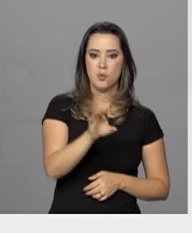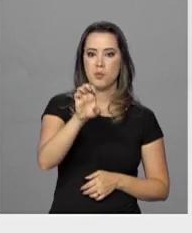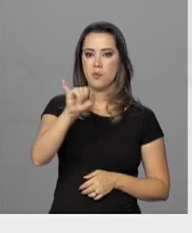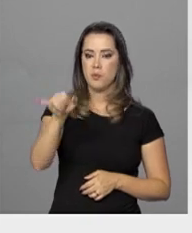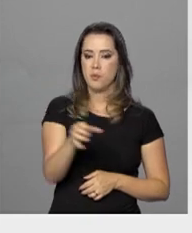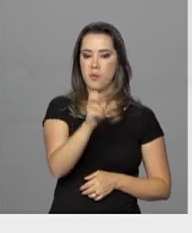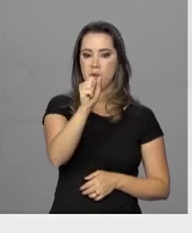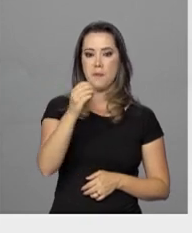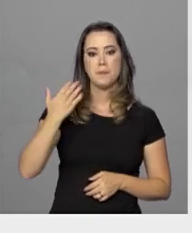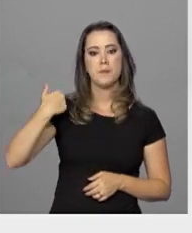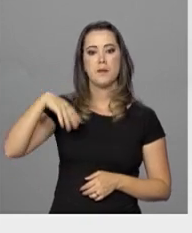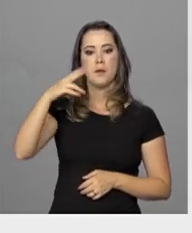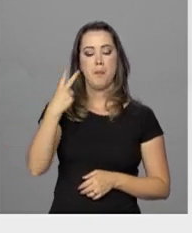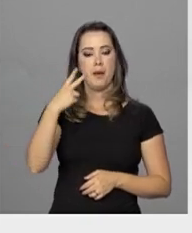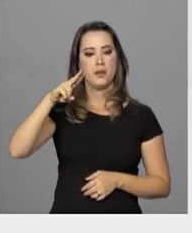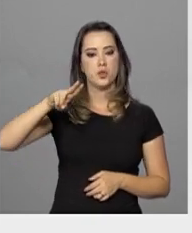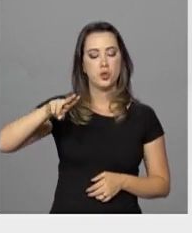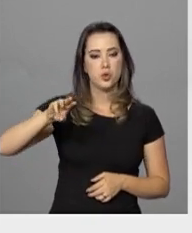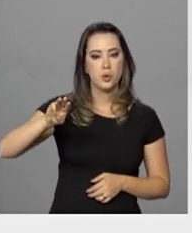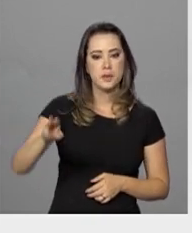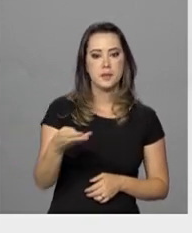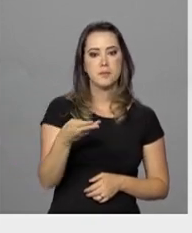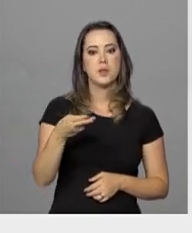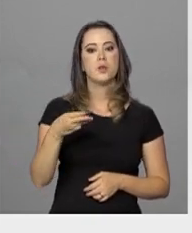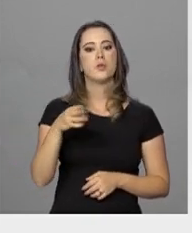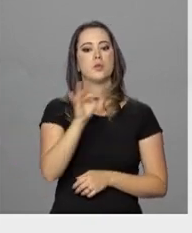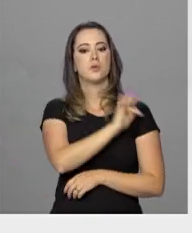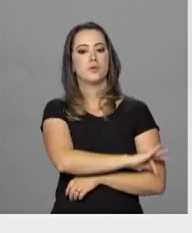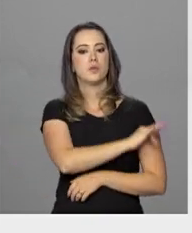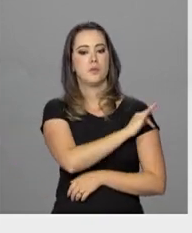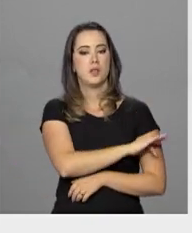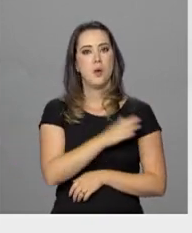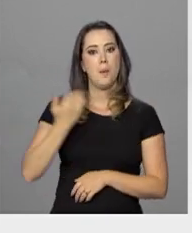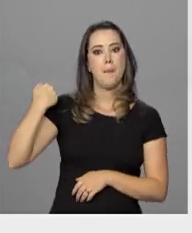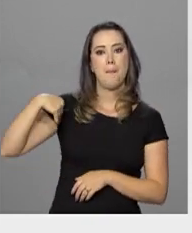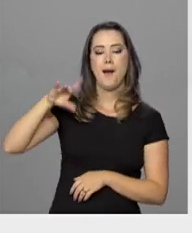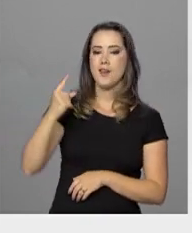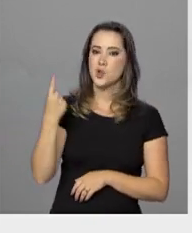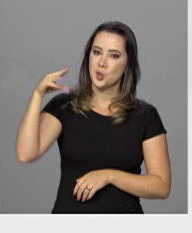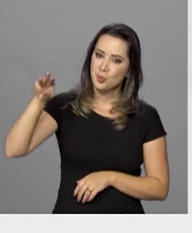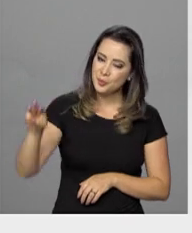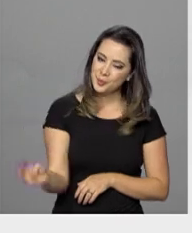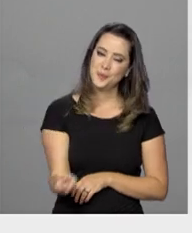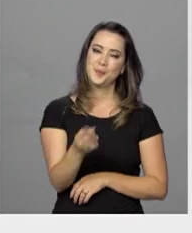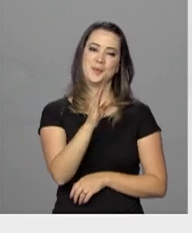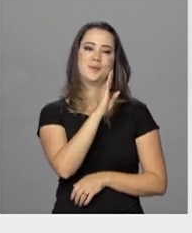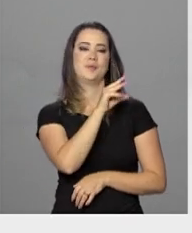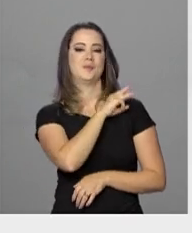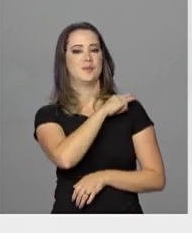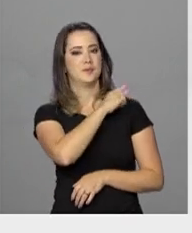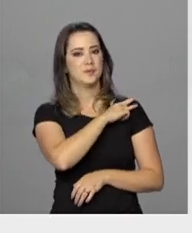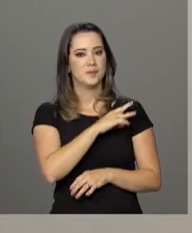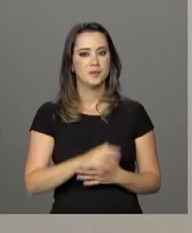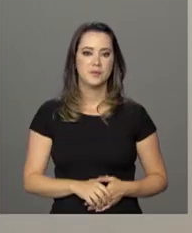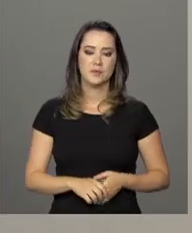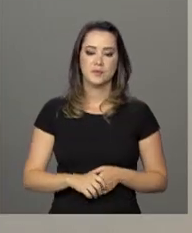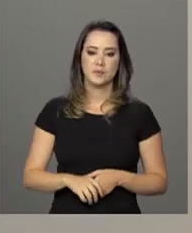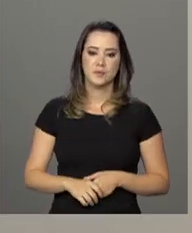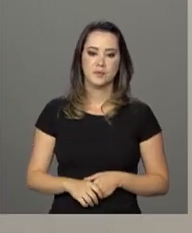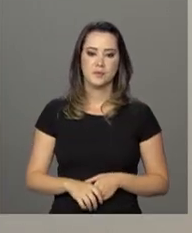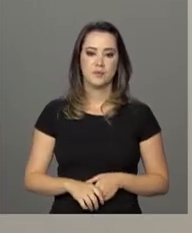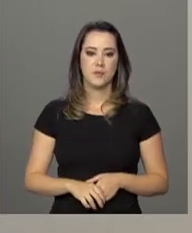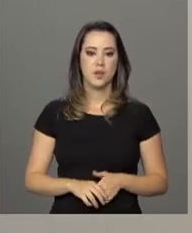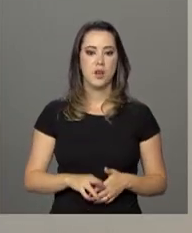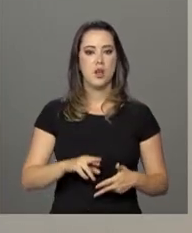dos quais mais de 2 milhões e 100 mil no ensino fundamental e mais de 1 milhão e 400 mil no ensino médio. Dentro